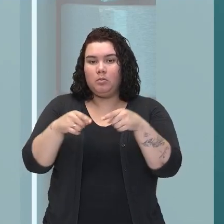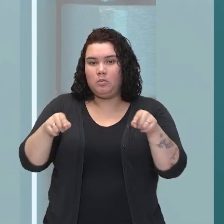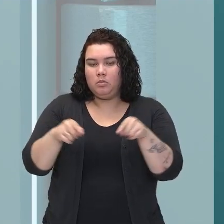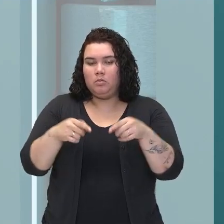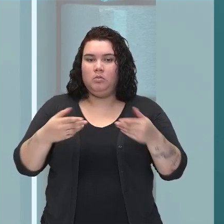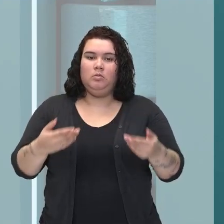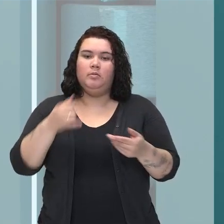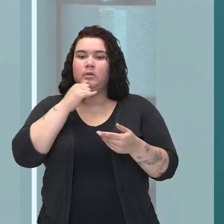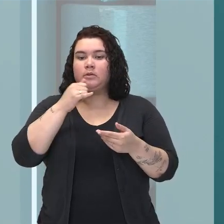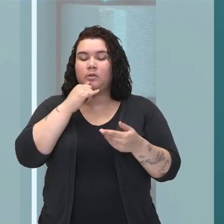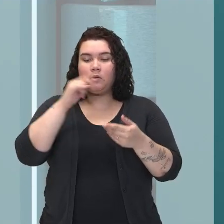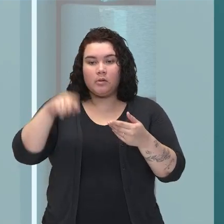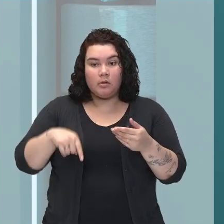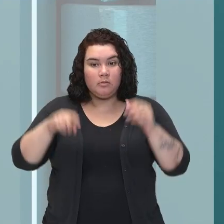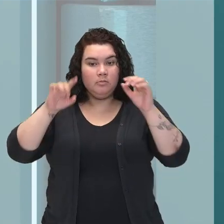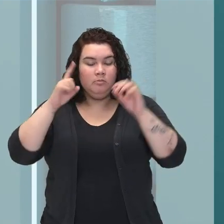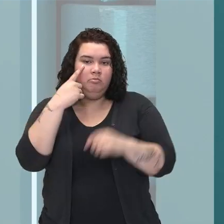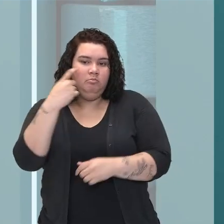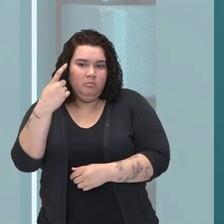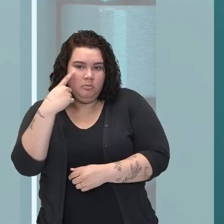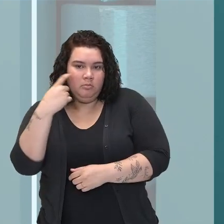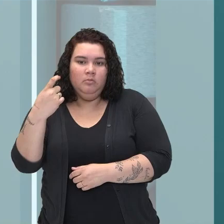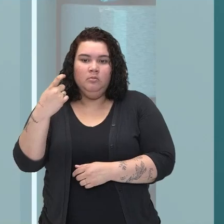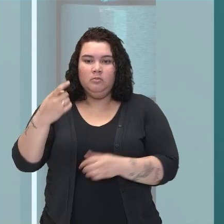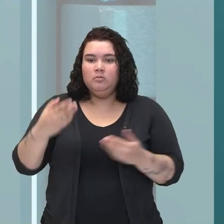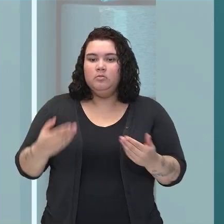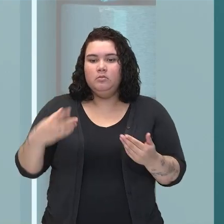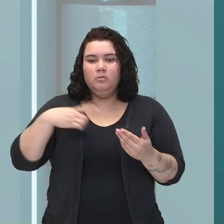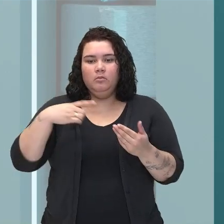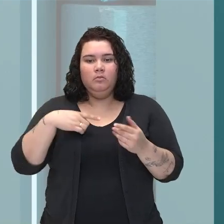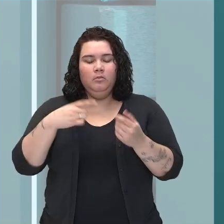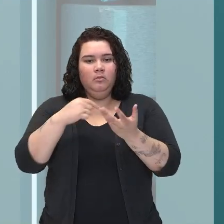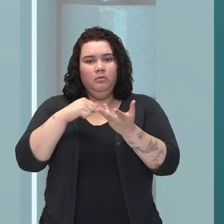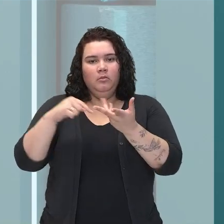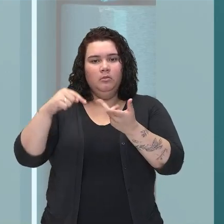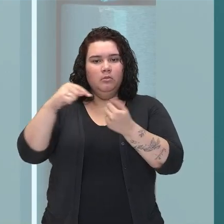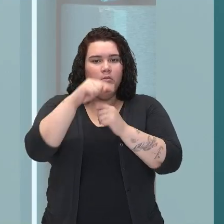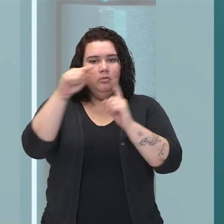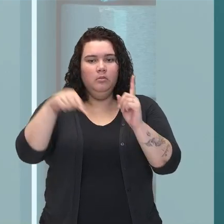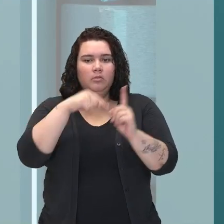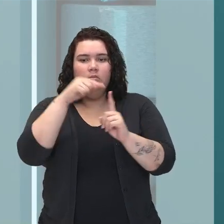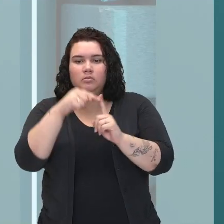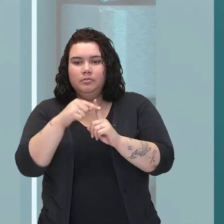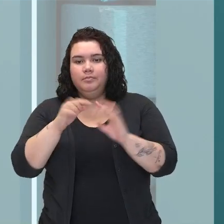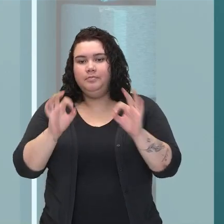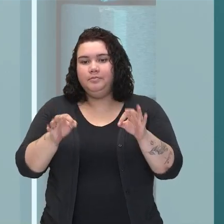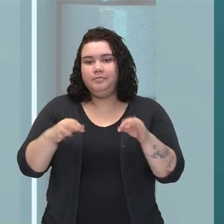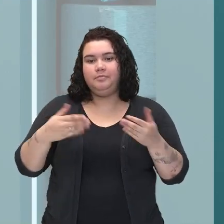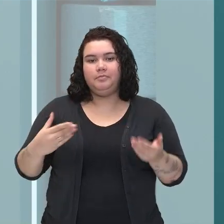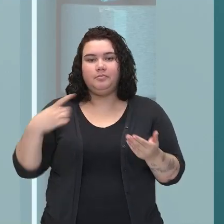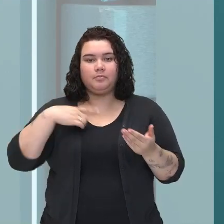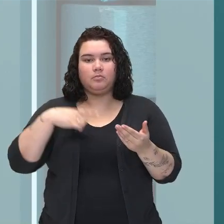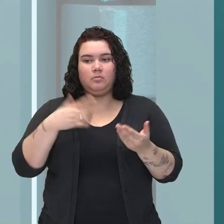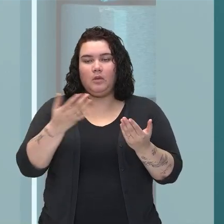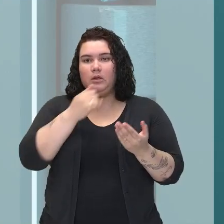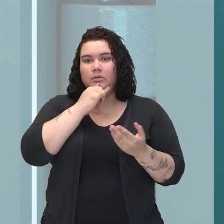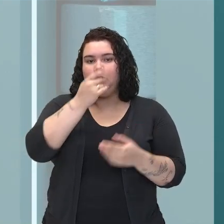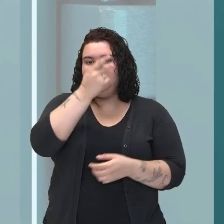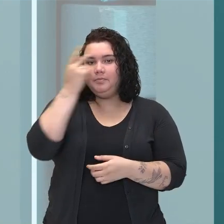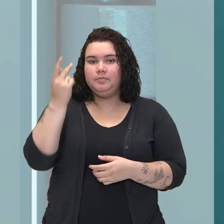momento bastante interessante, eles surgem com muitos objetivos, podiam ser para galantear alguém, podia ser inclusive para